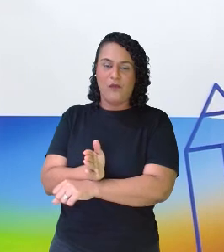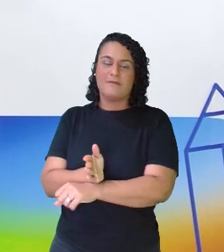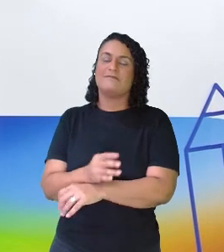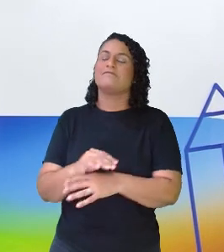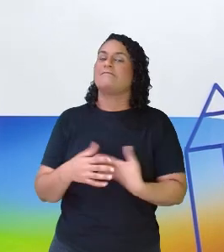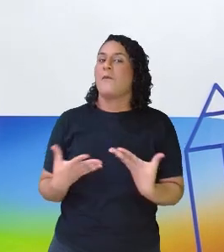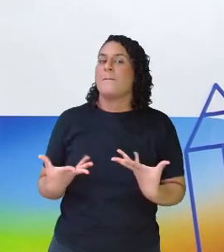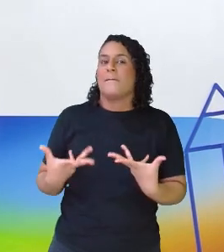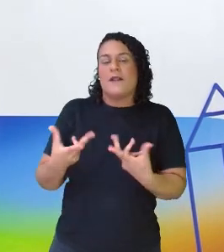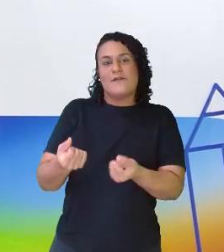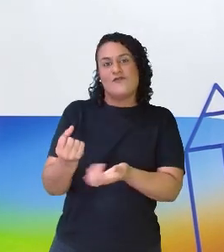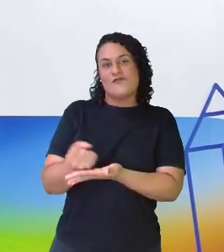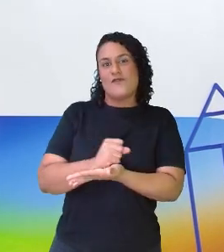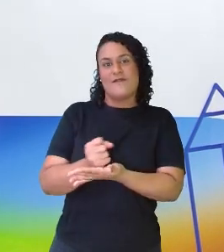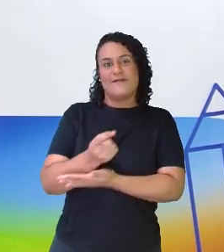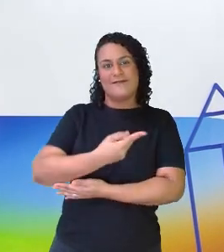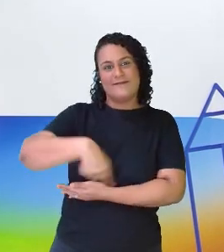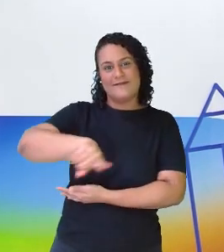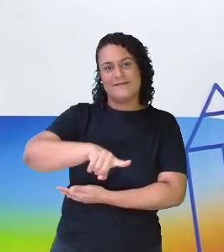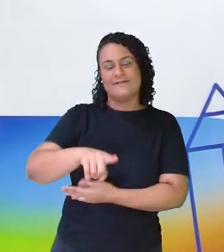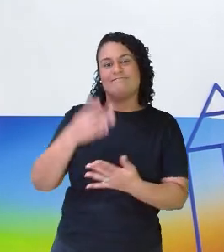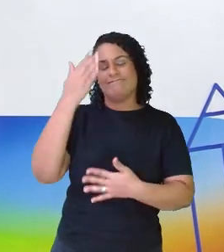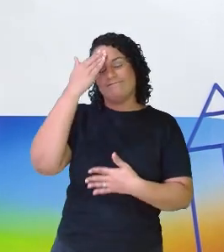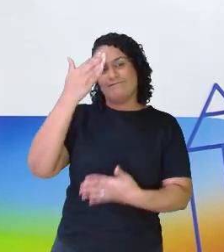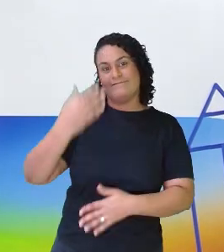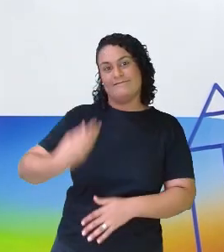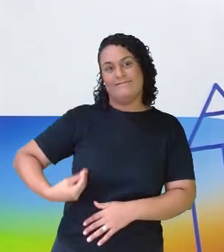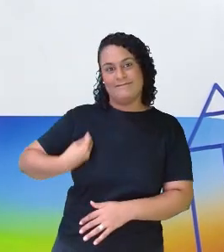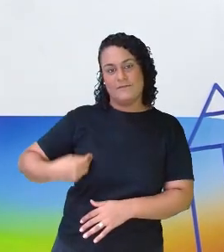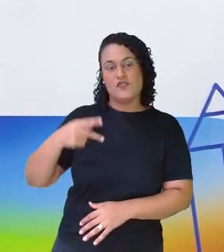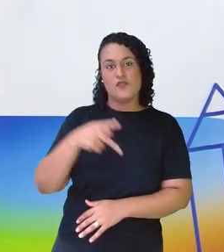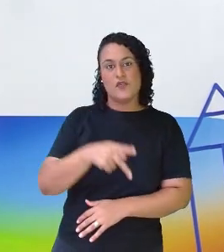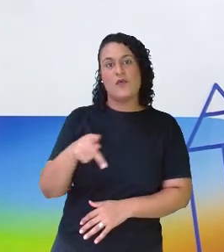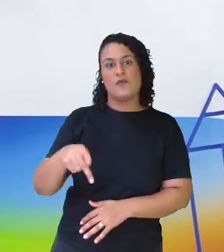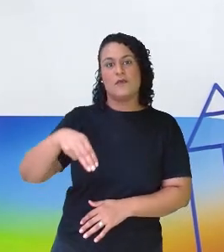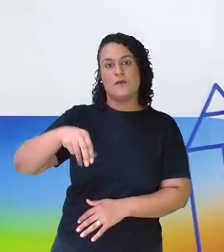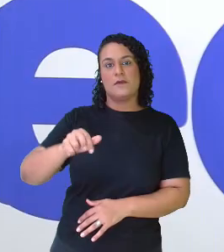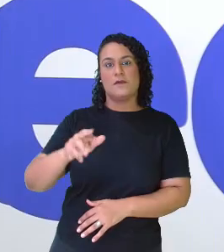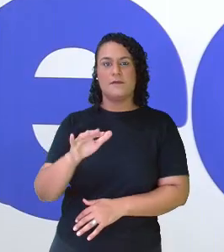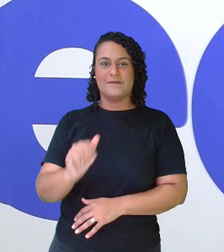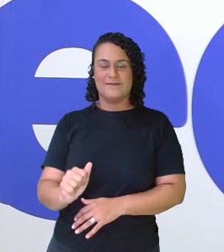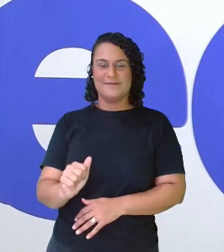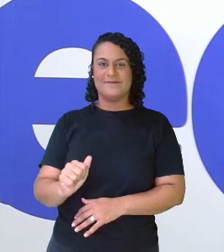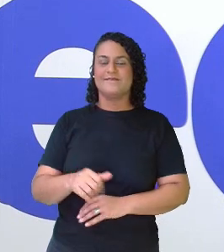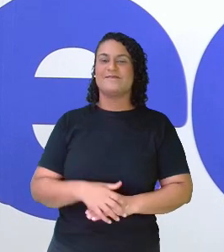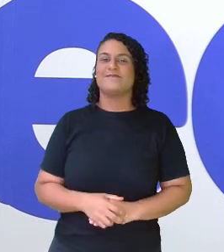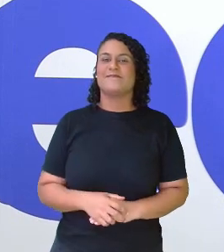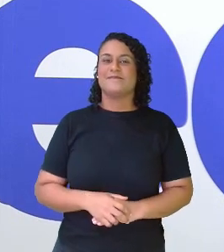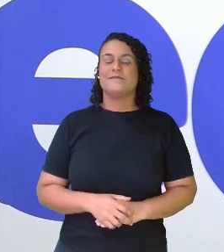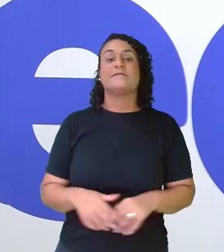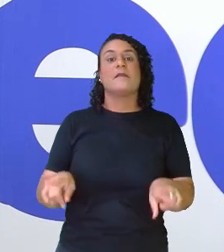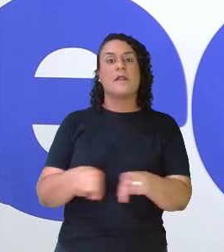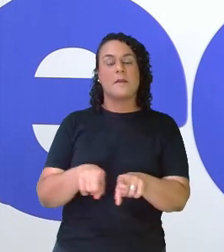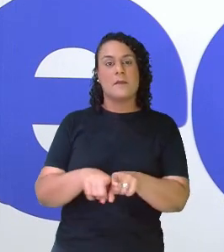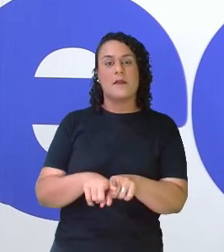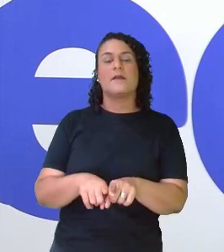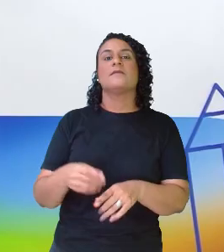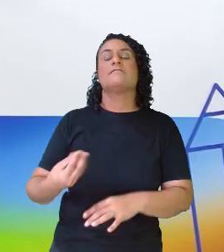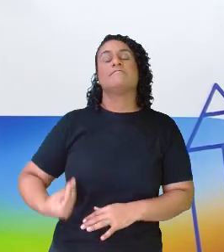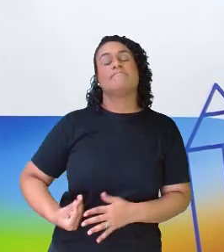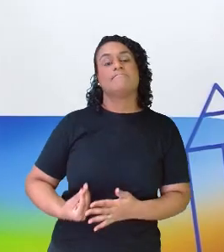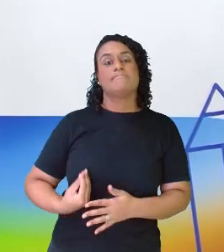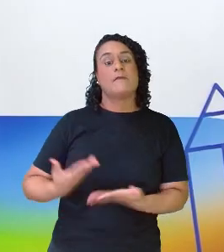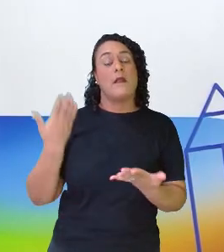ótimo jogar com vocês, tá? Eu agradeço a presença da professora Márcia sempre aqui. Eu que agradeço. Agradeço aos nossos